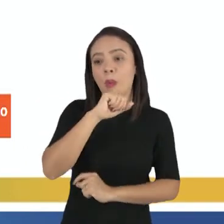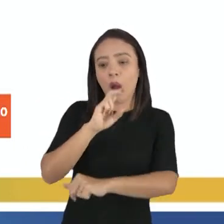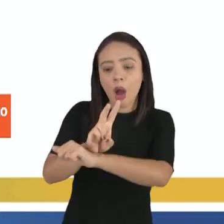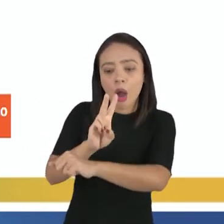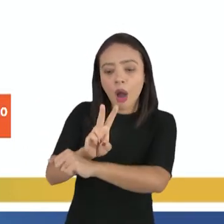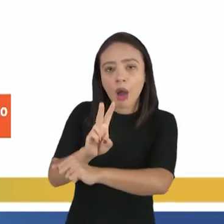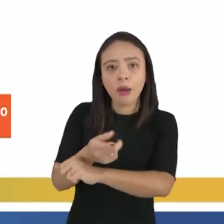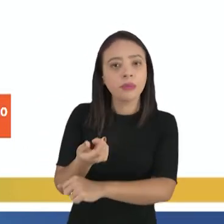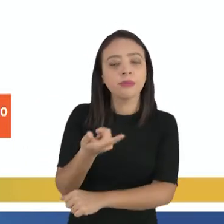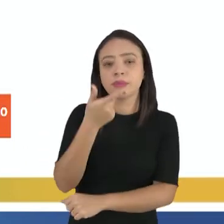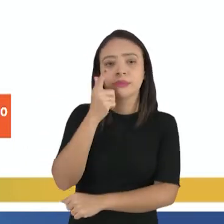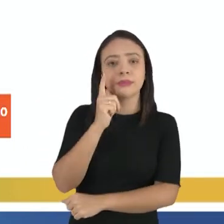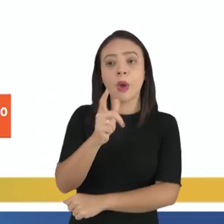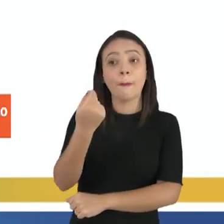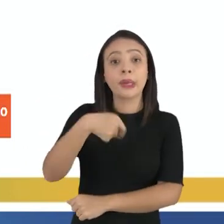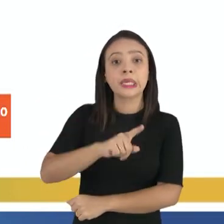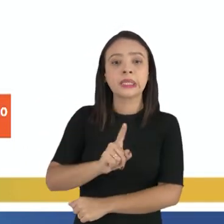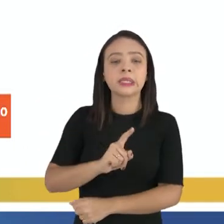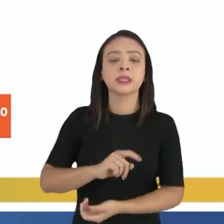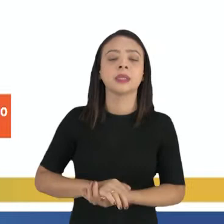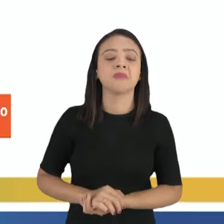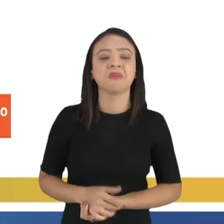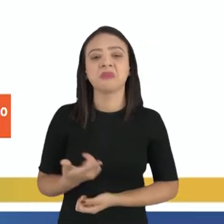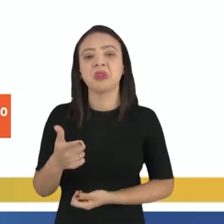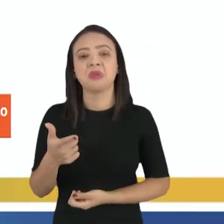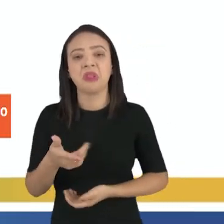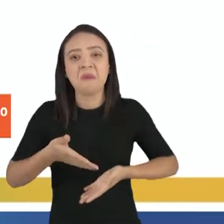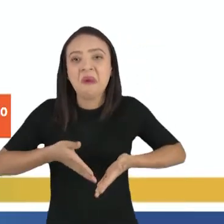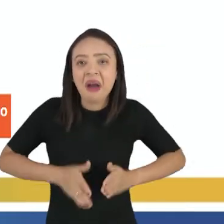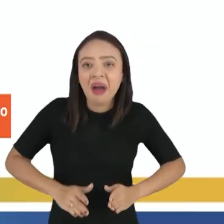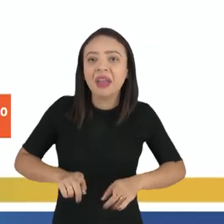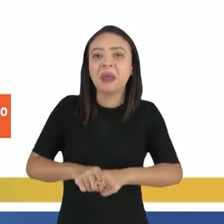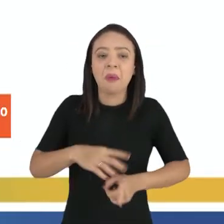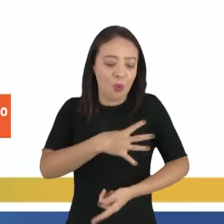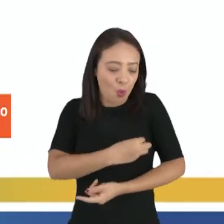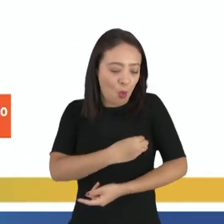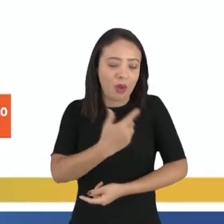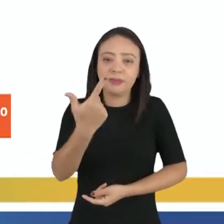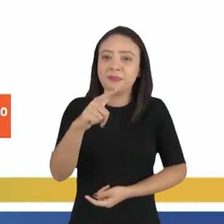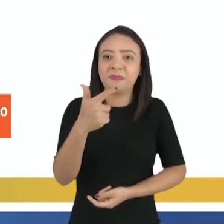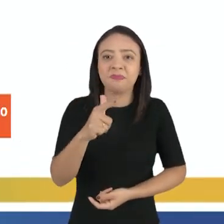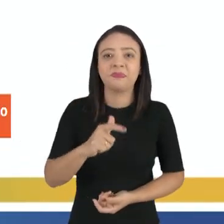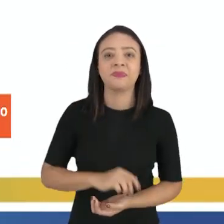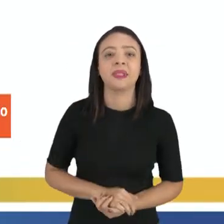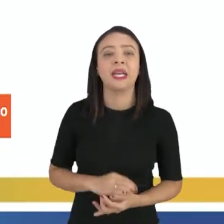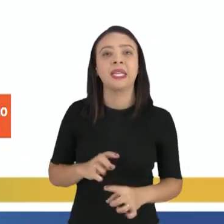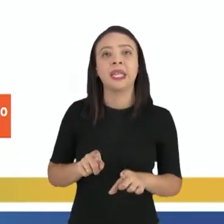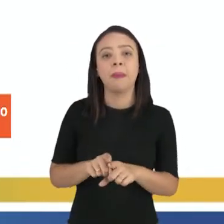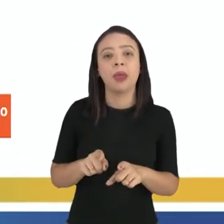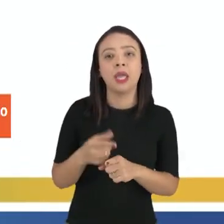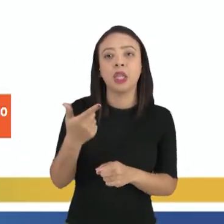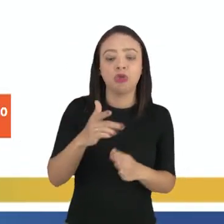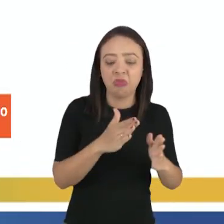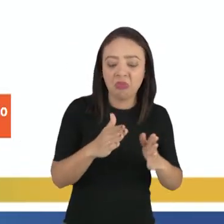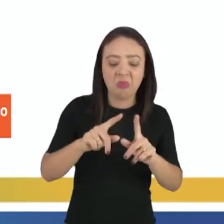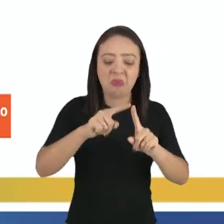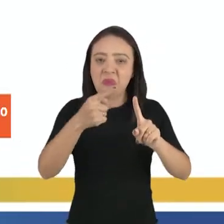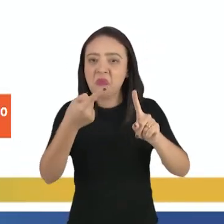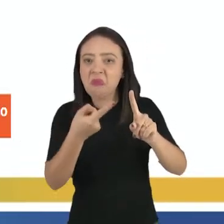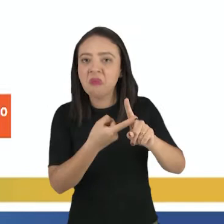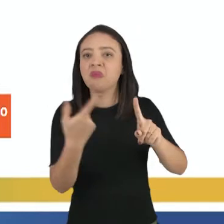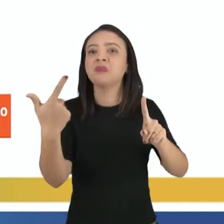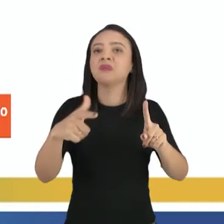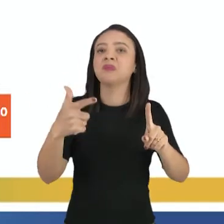cuidando daquele animal. Não existe um parto, não existe amamentação, e não existe período de gestação, e não